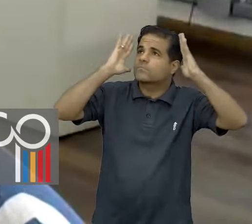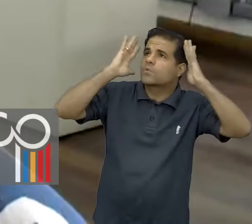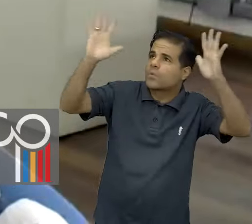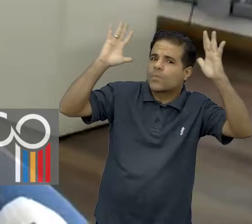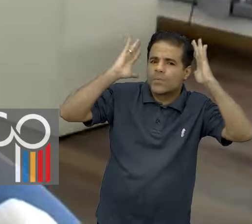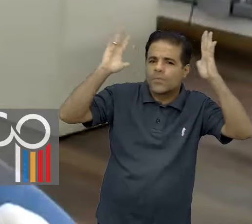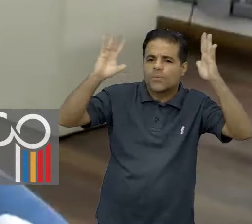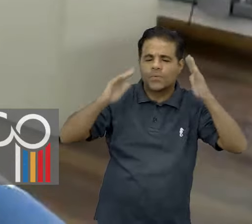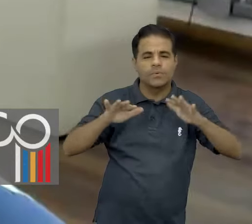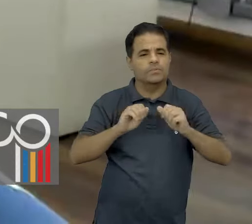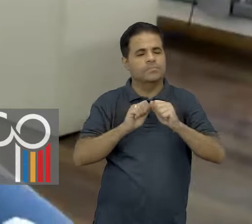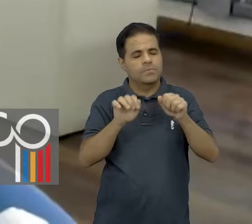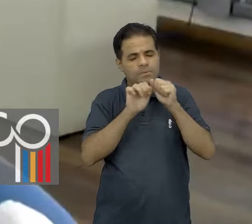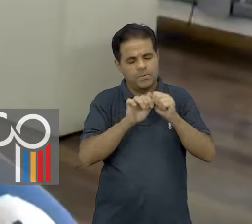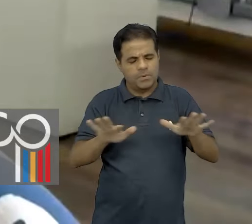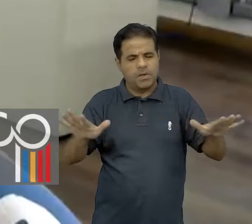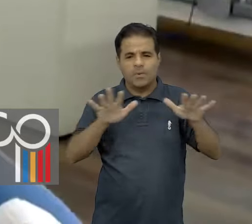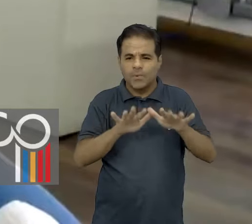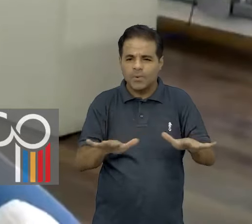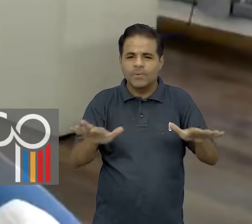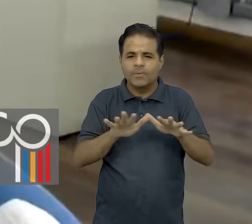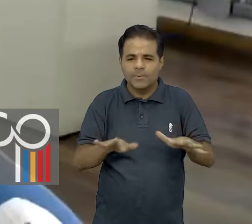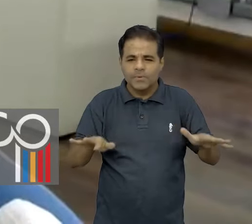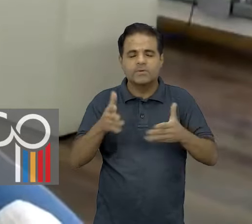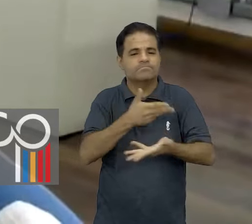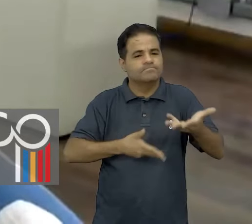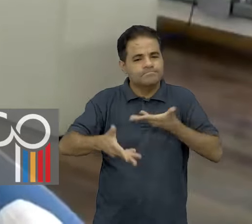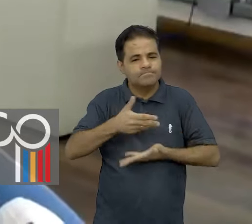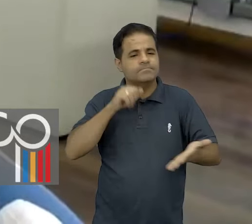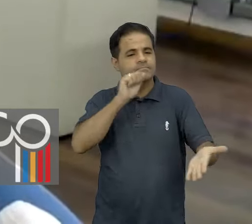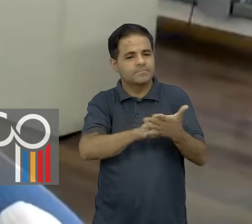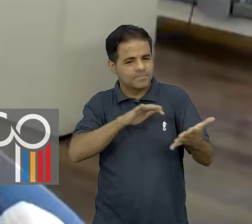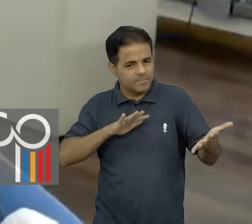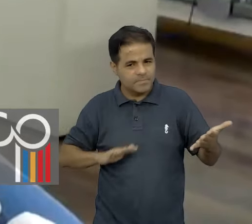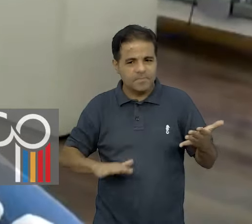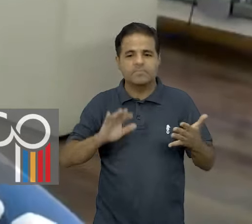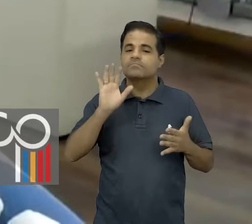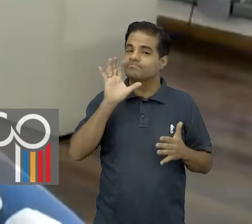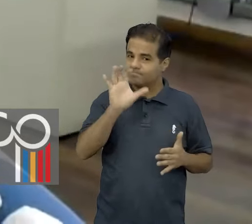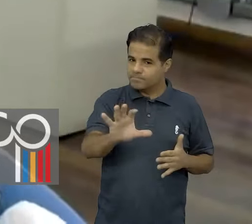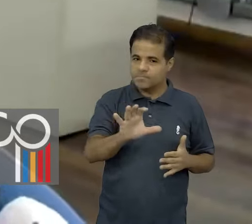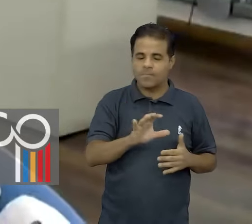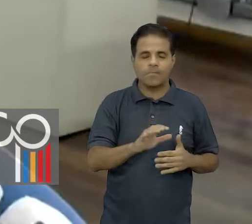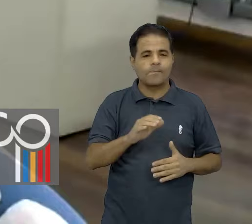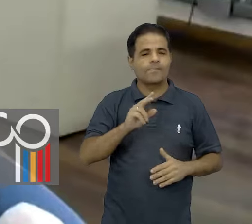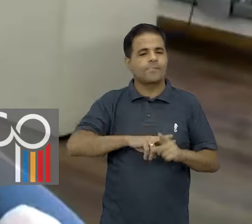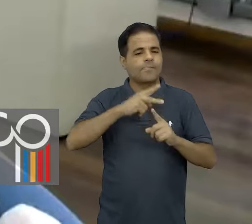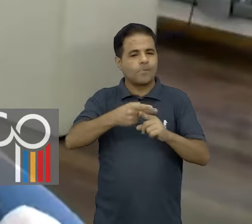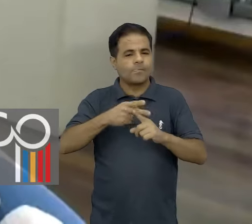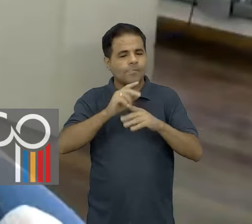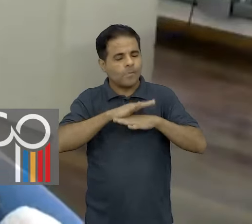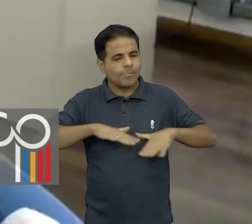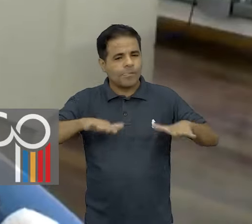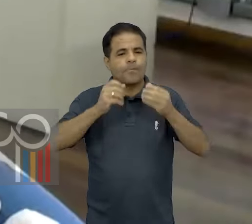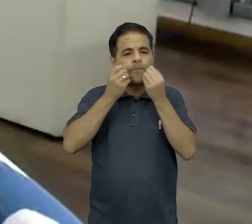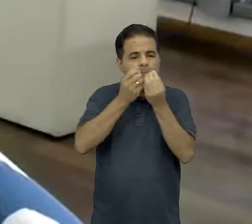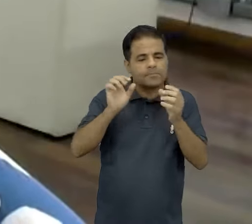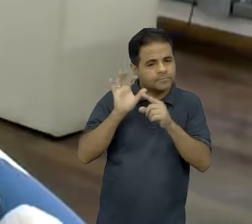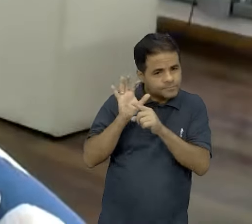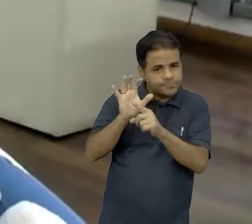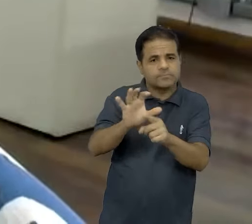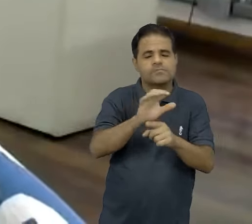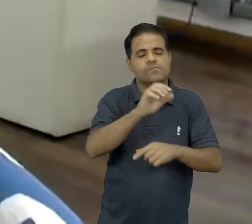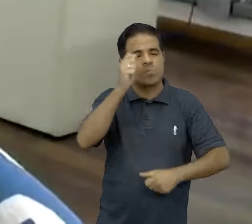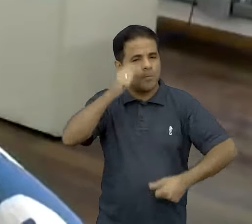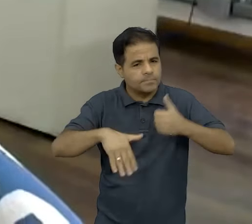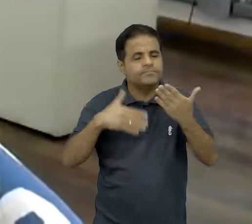pensamento aritmético associado às atividades que serão aí desdobradas por vocês, né,